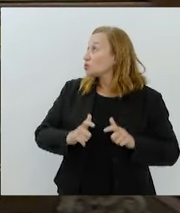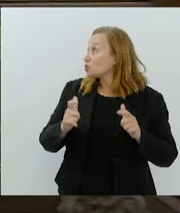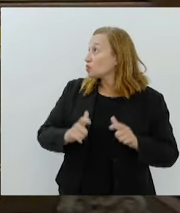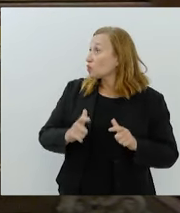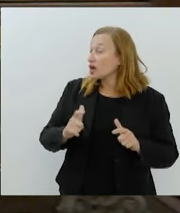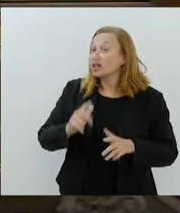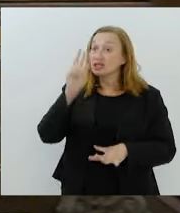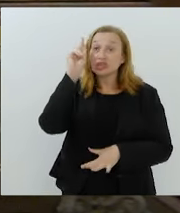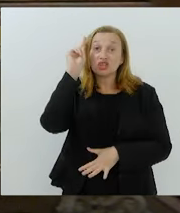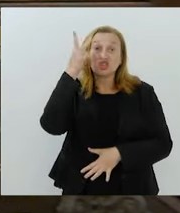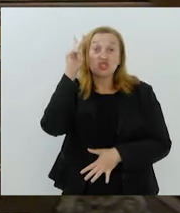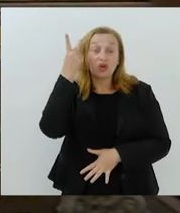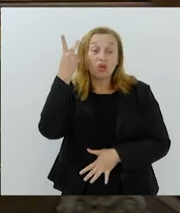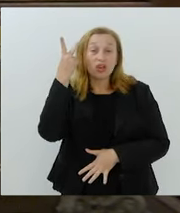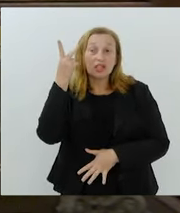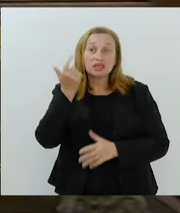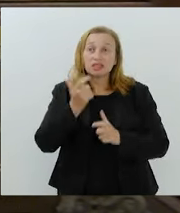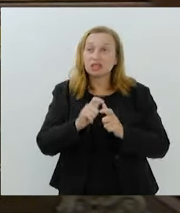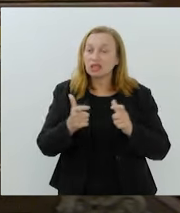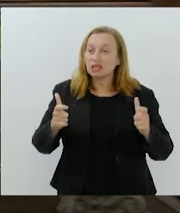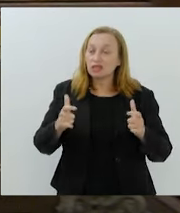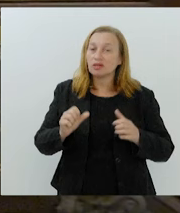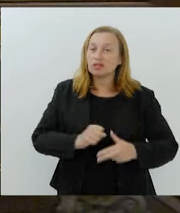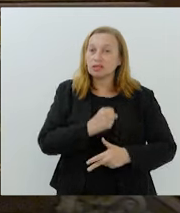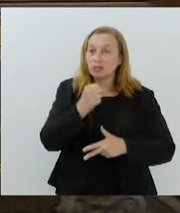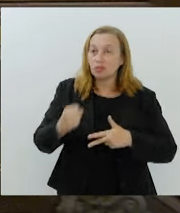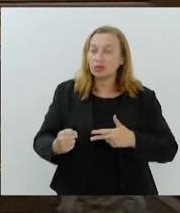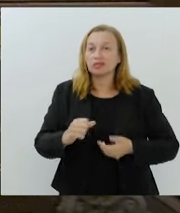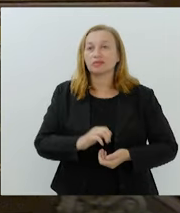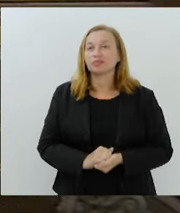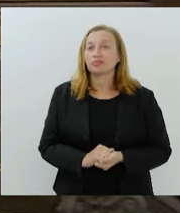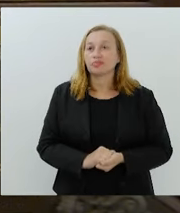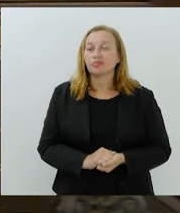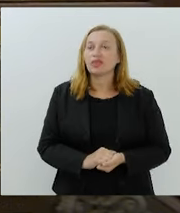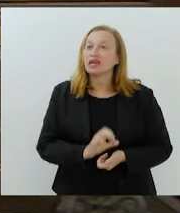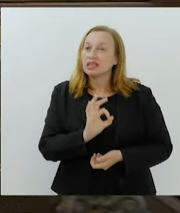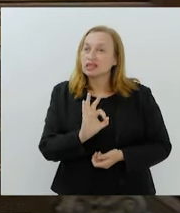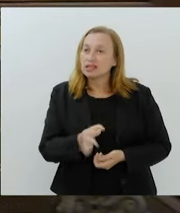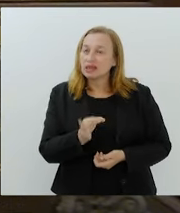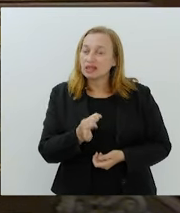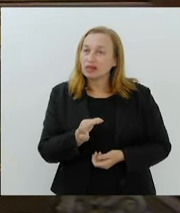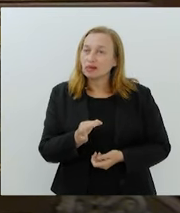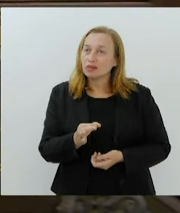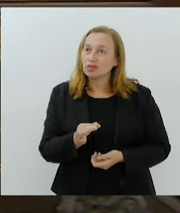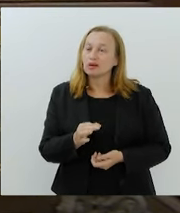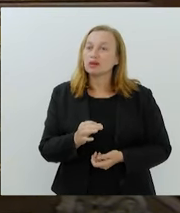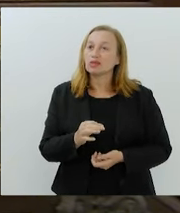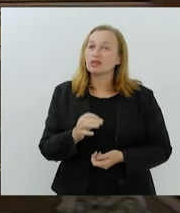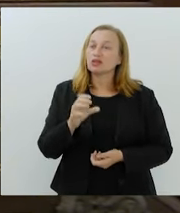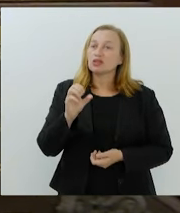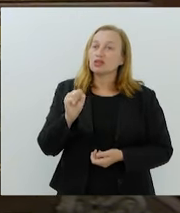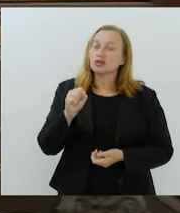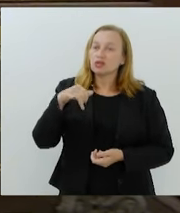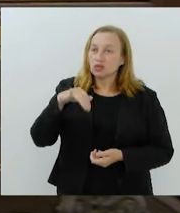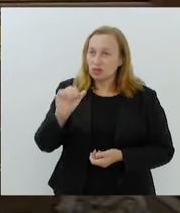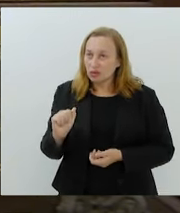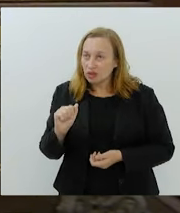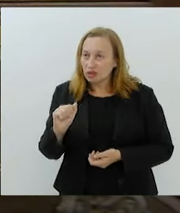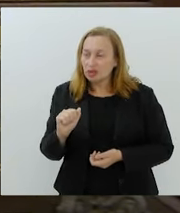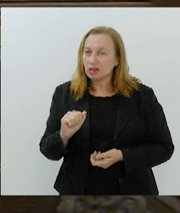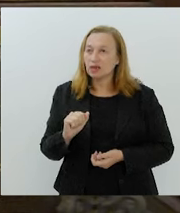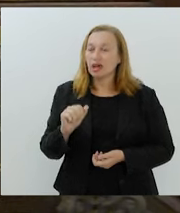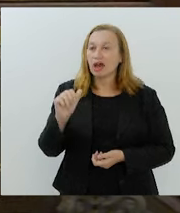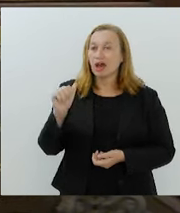do exercício do poder. E, obviamente, a nossa utopia, Sônia, Vêdova,